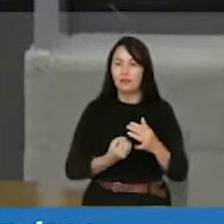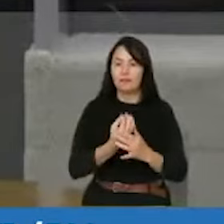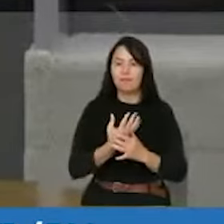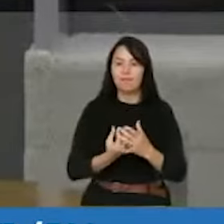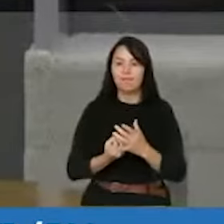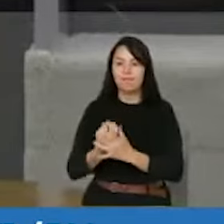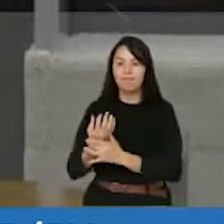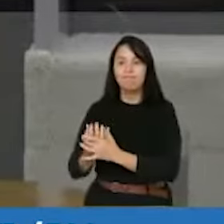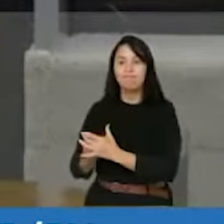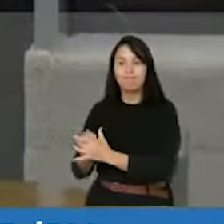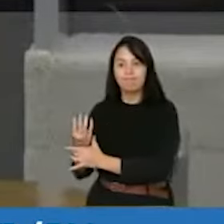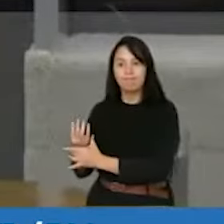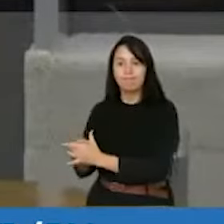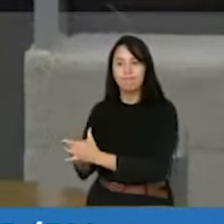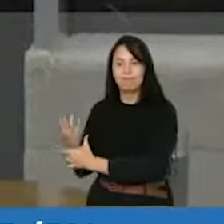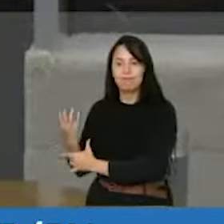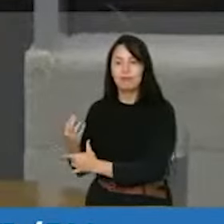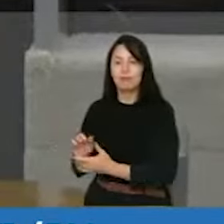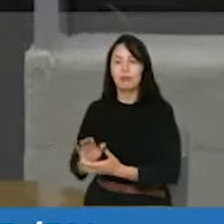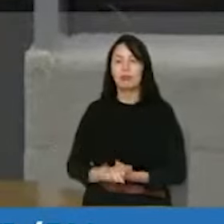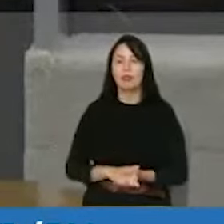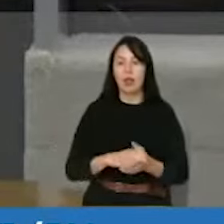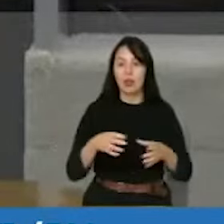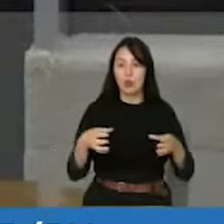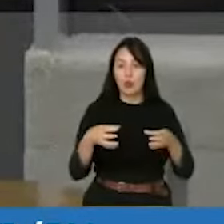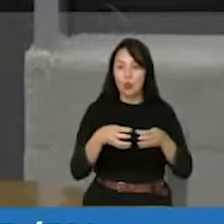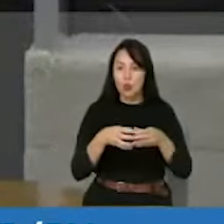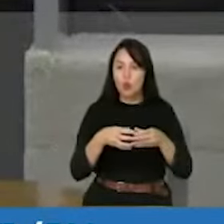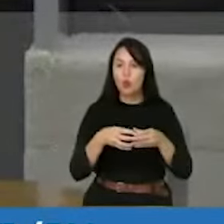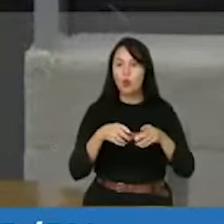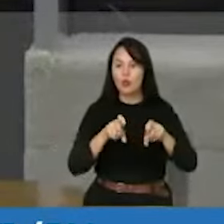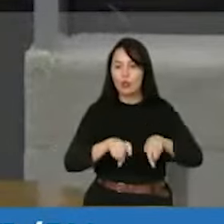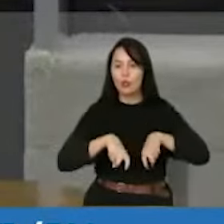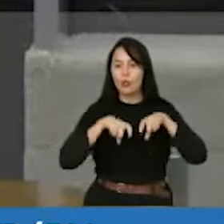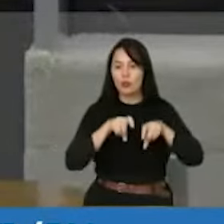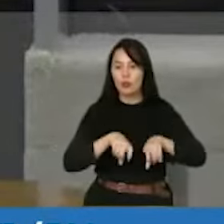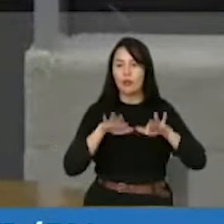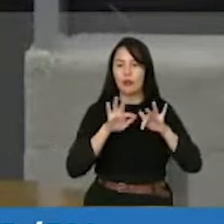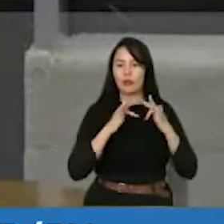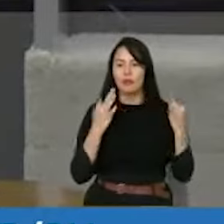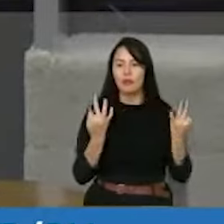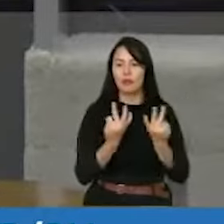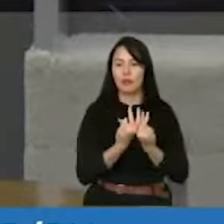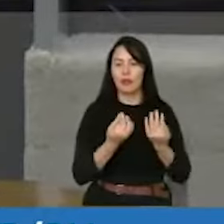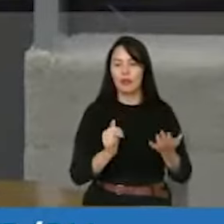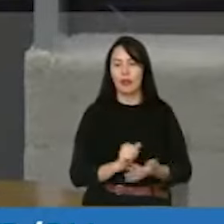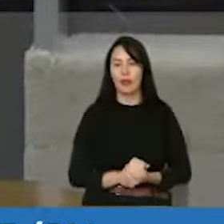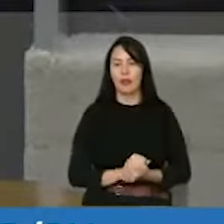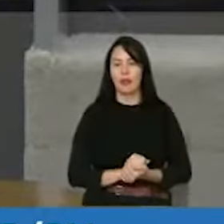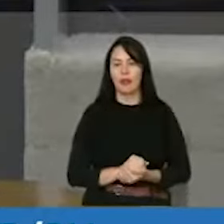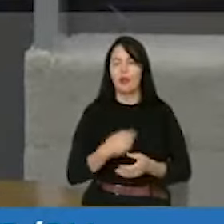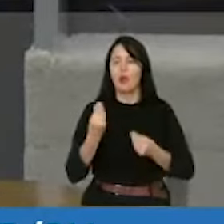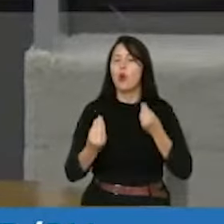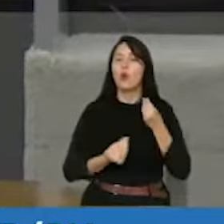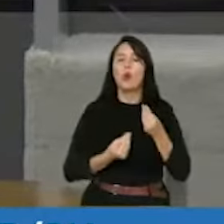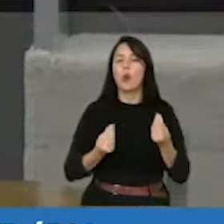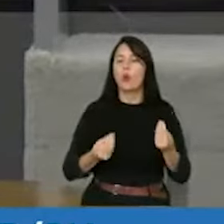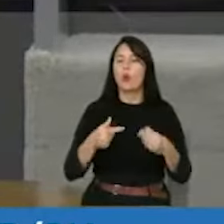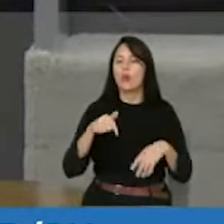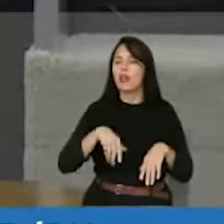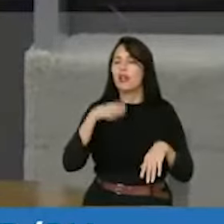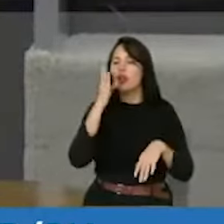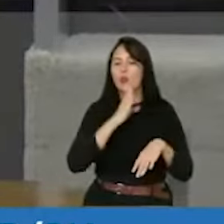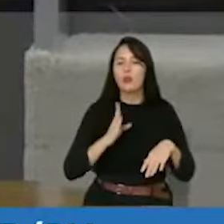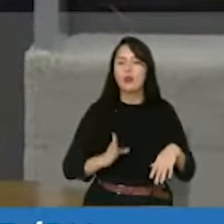da agricultura familiar, e nós não podemos admitir que um país como o nosso, nós tenhamos pessoas